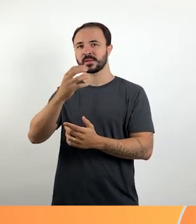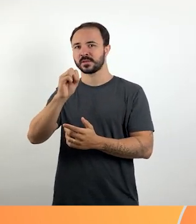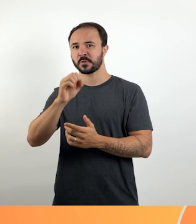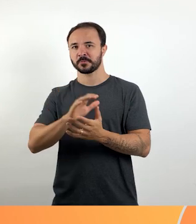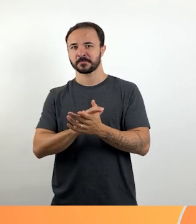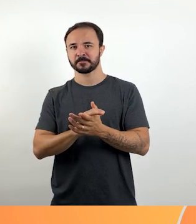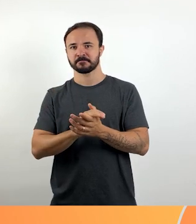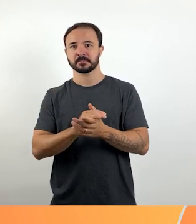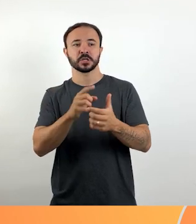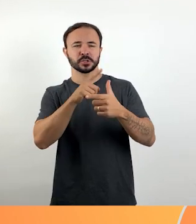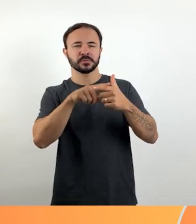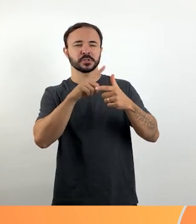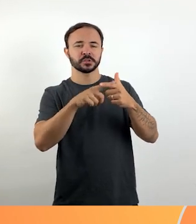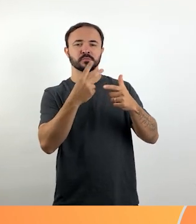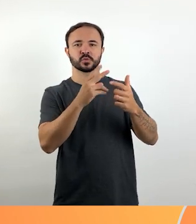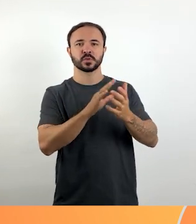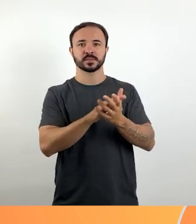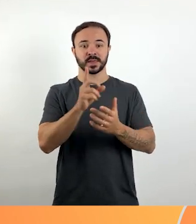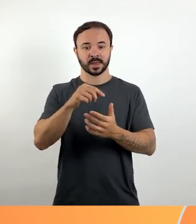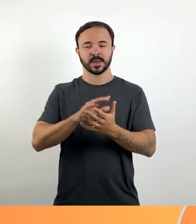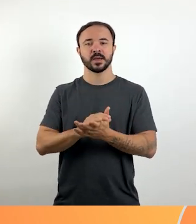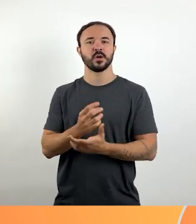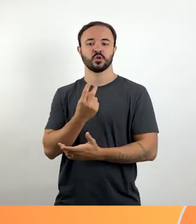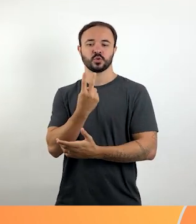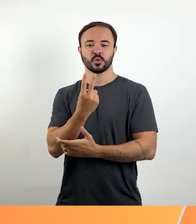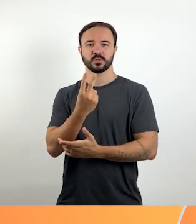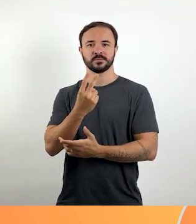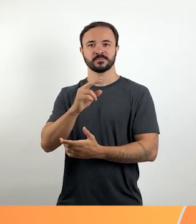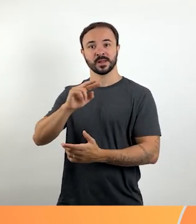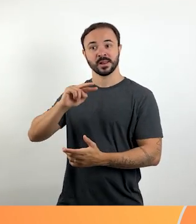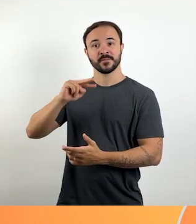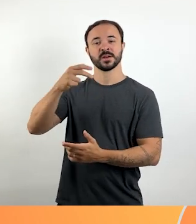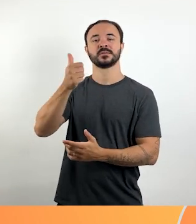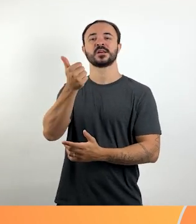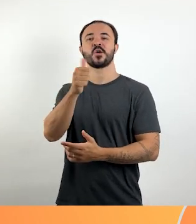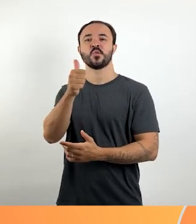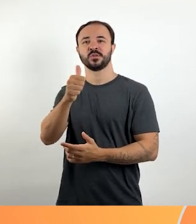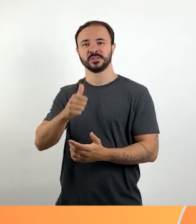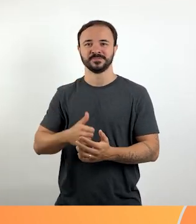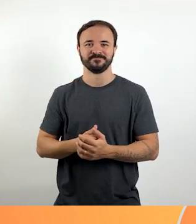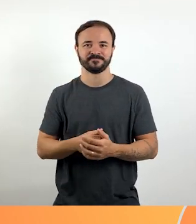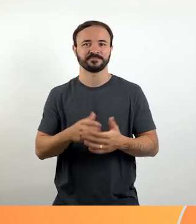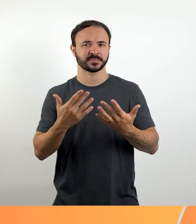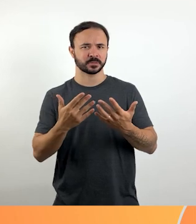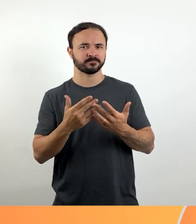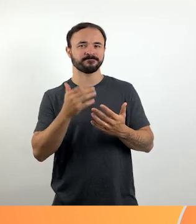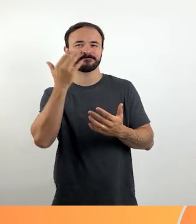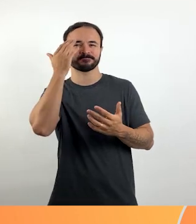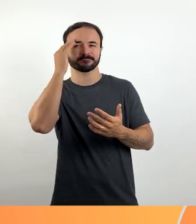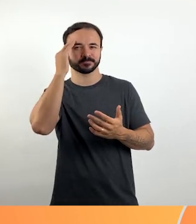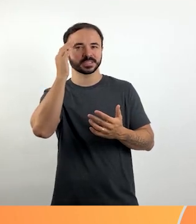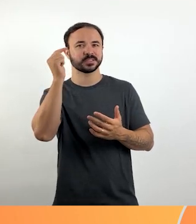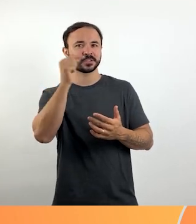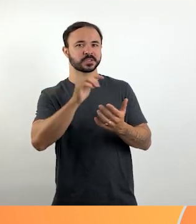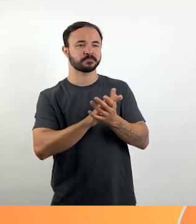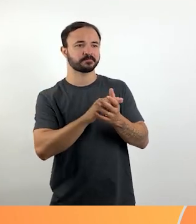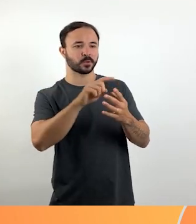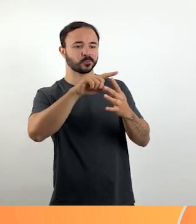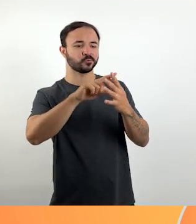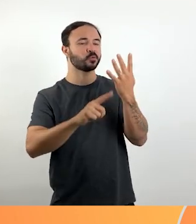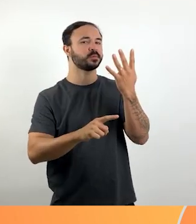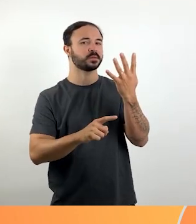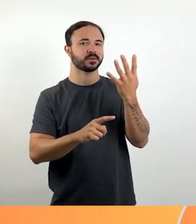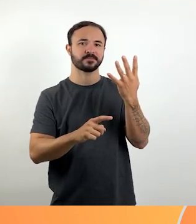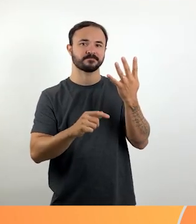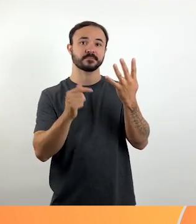é formado pelo algarismo 2, nós entendemos que esses números que estão se multiplicando, eles são